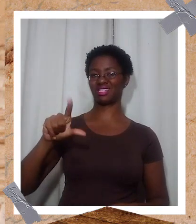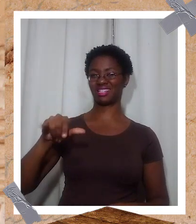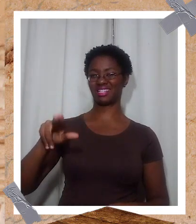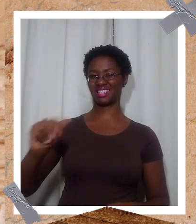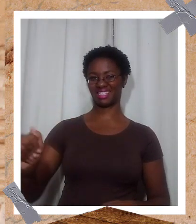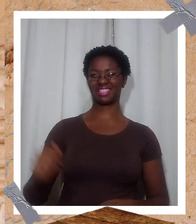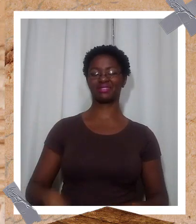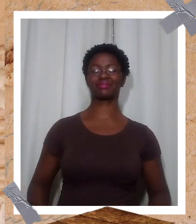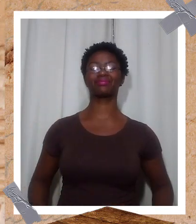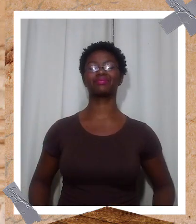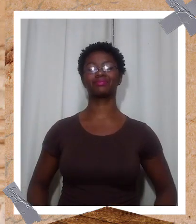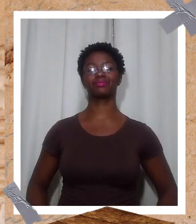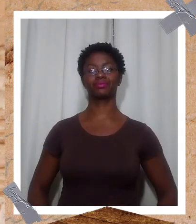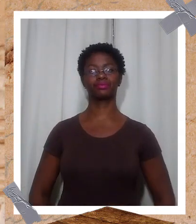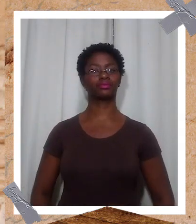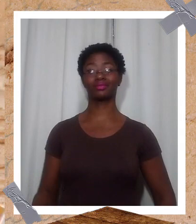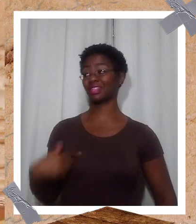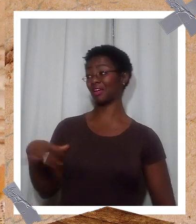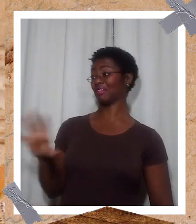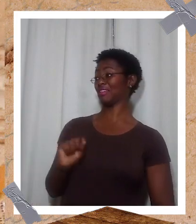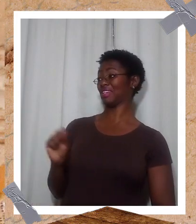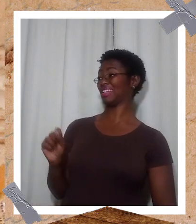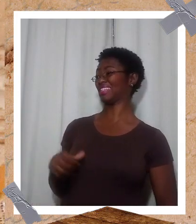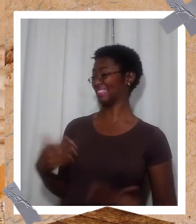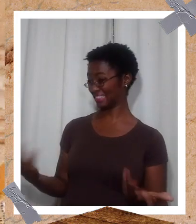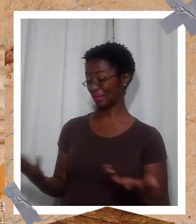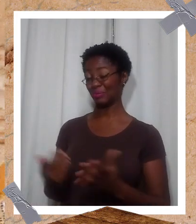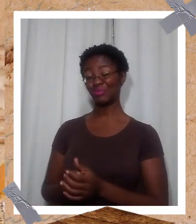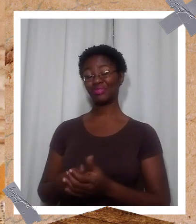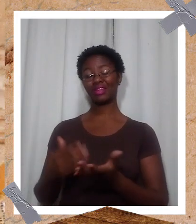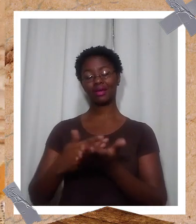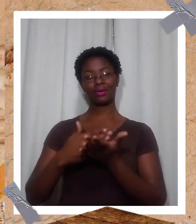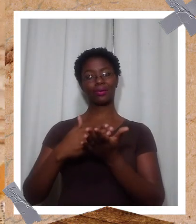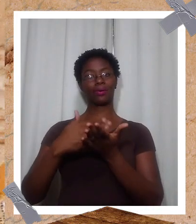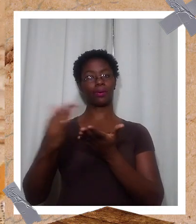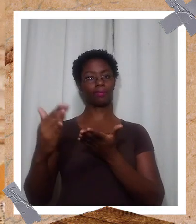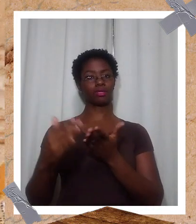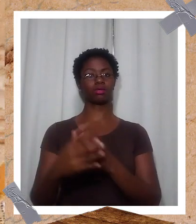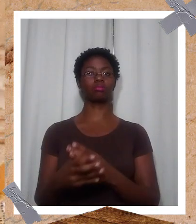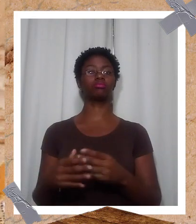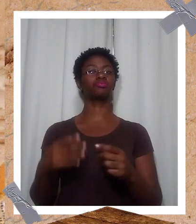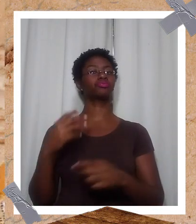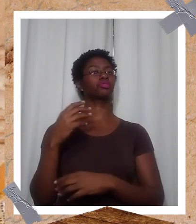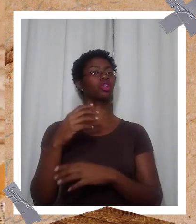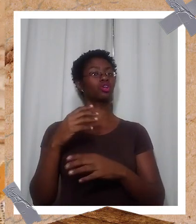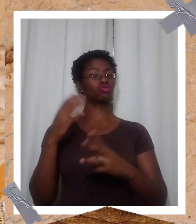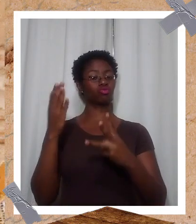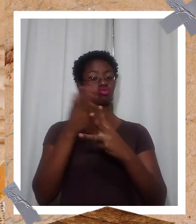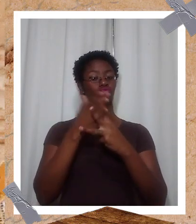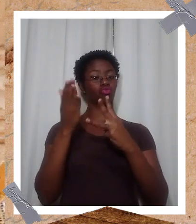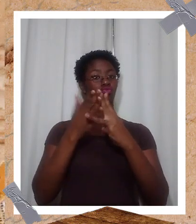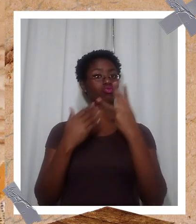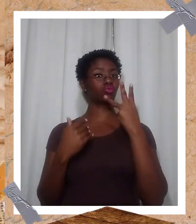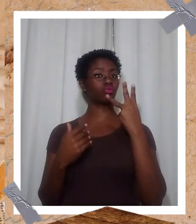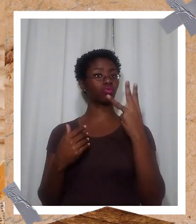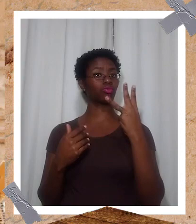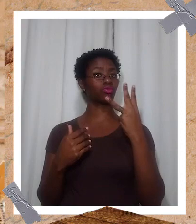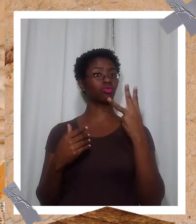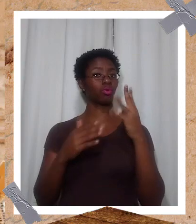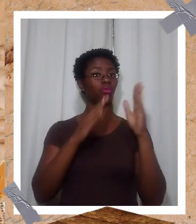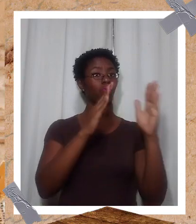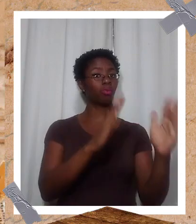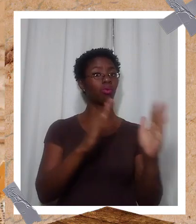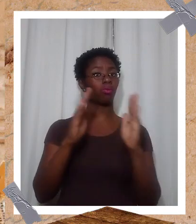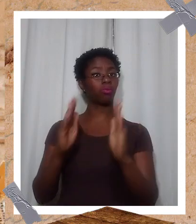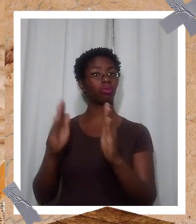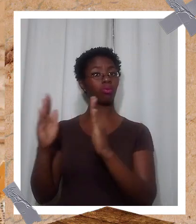adorei. Bom, então, vamos lá, assim, eu quero dividir essa conversa em 3 grandes momentos e como se a gente estivesse numa